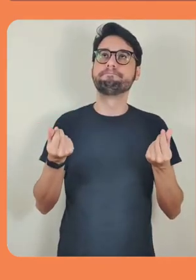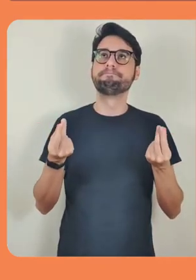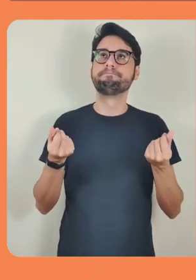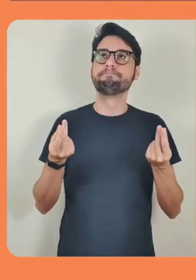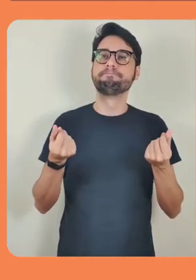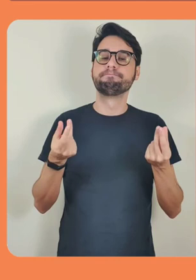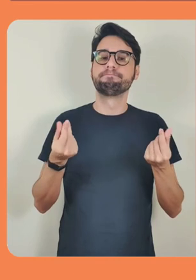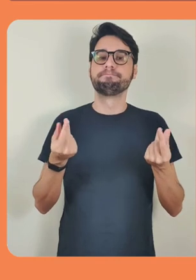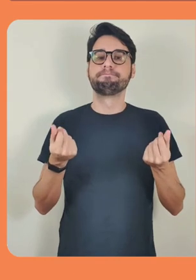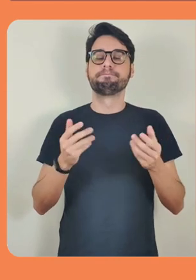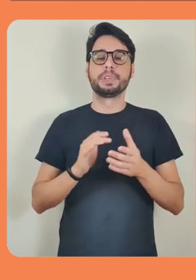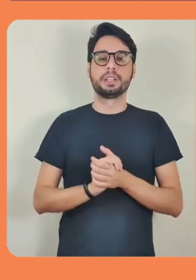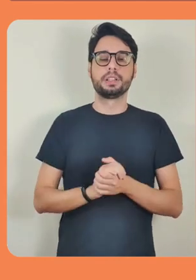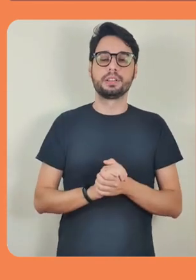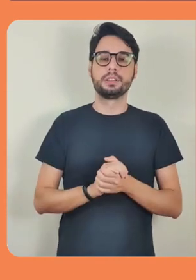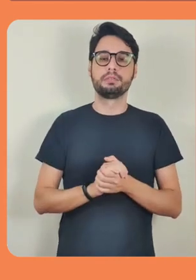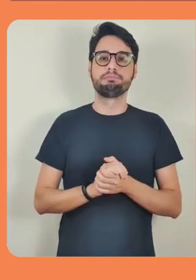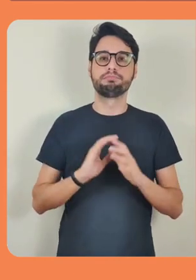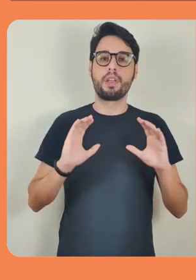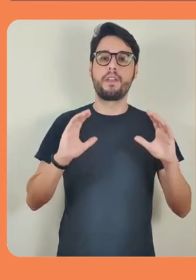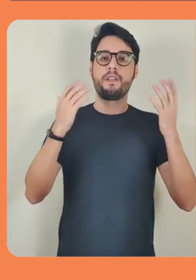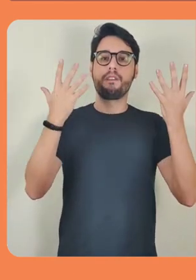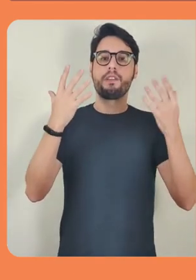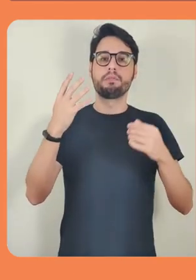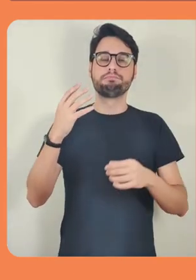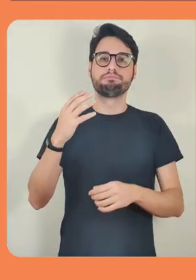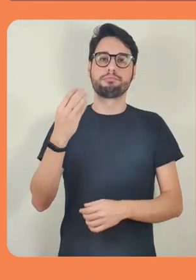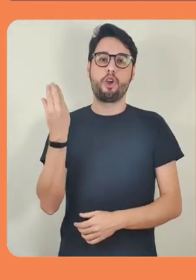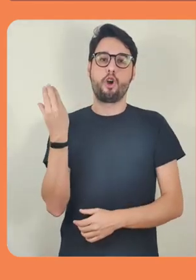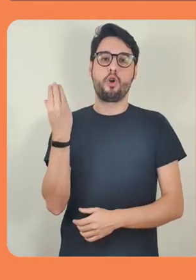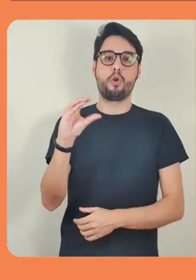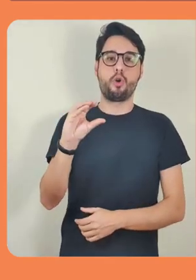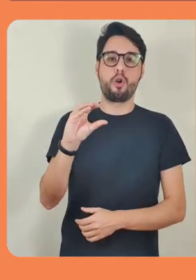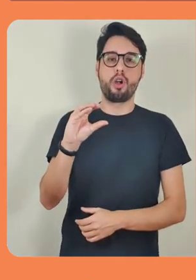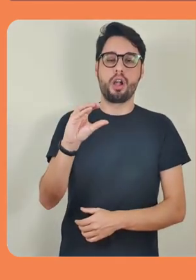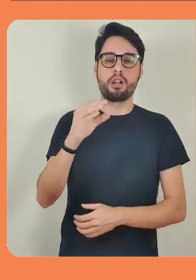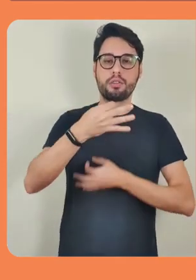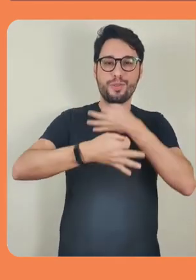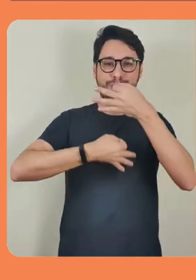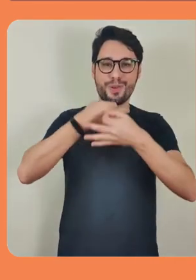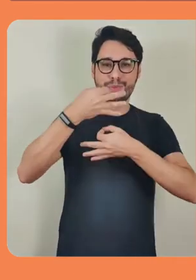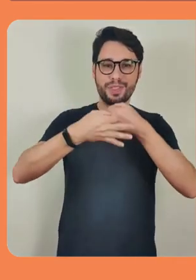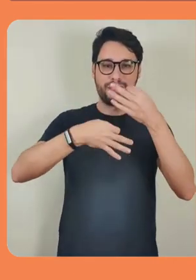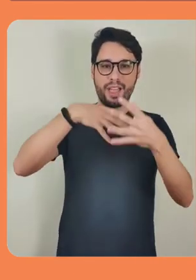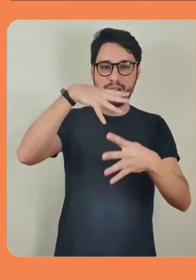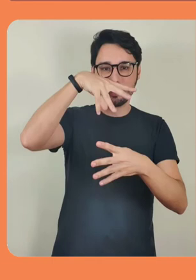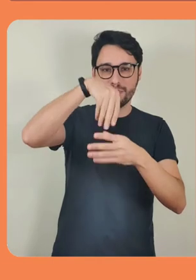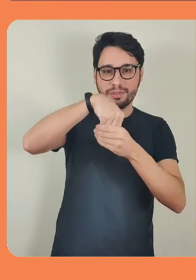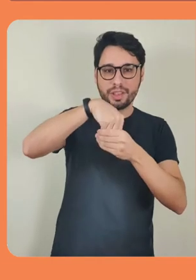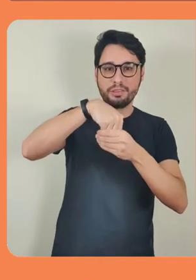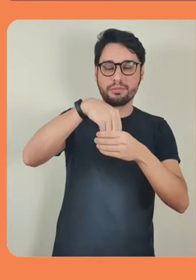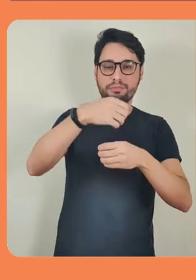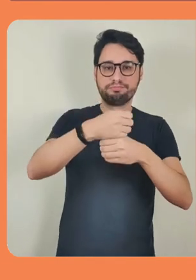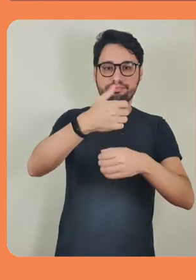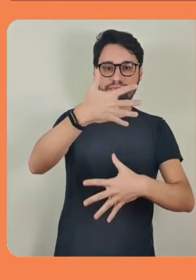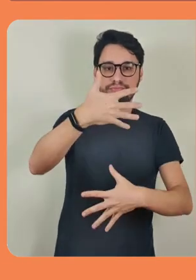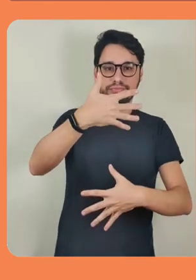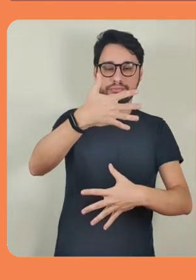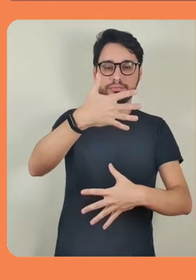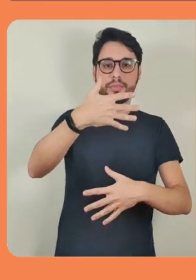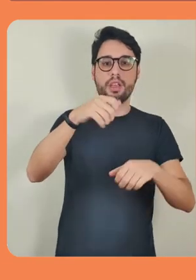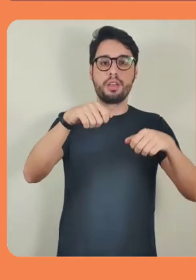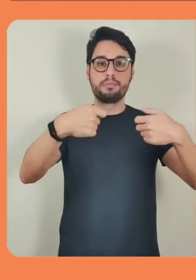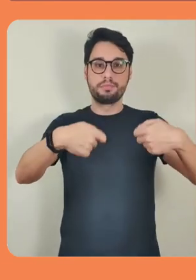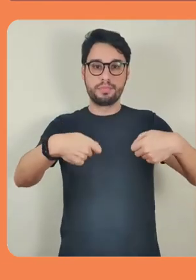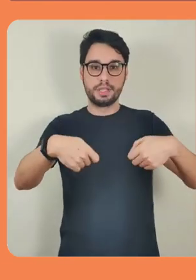de um e cadê ela aqui de inserir um comentário na